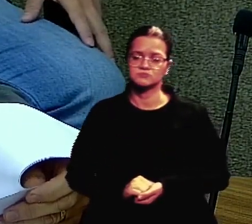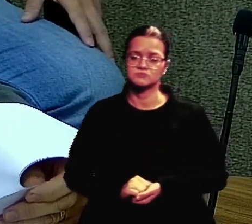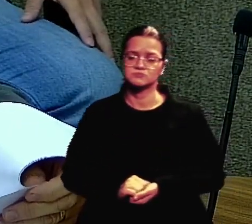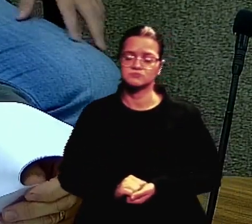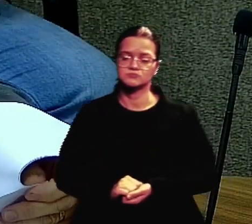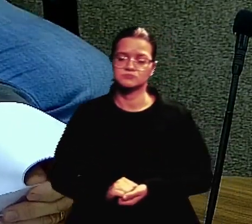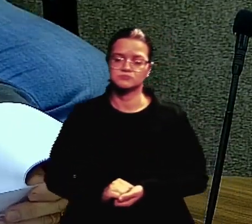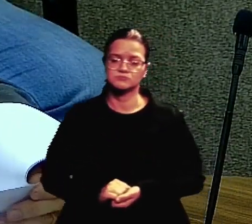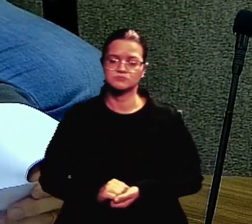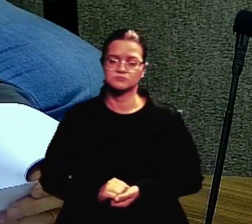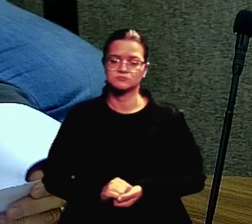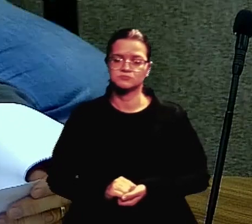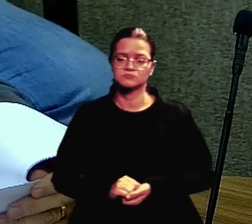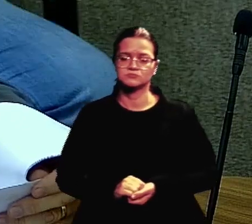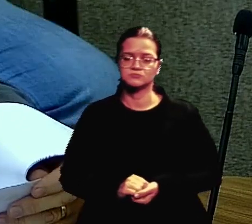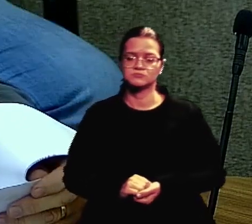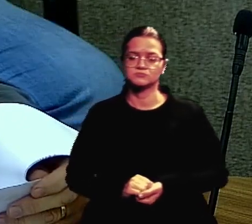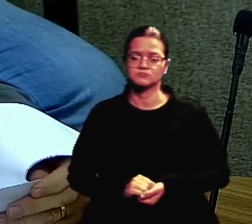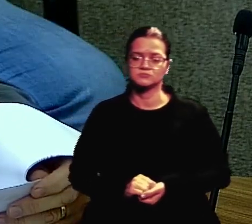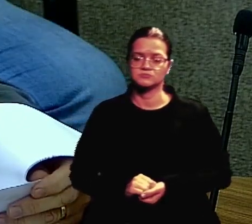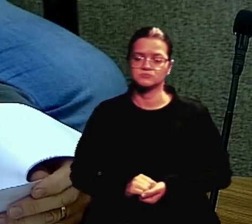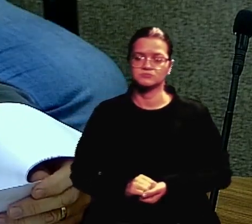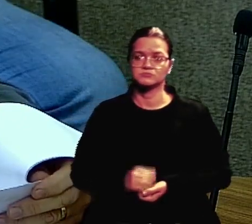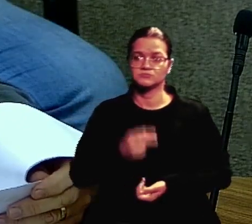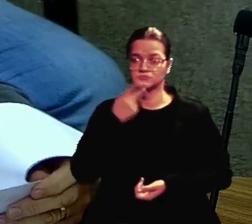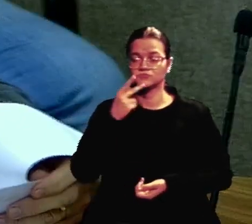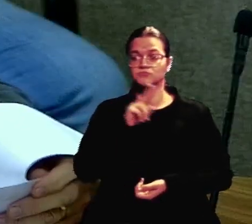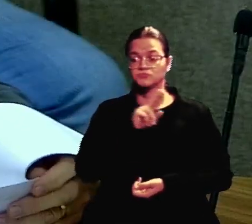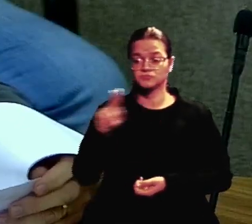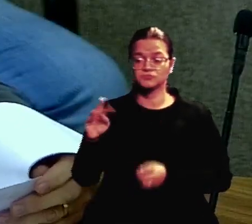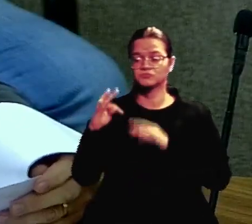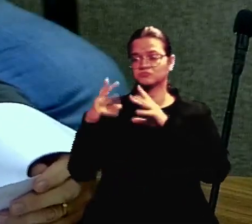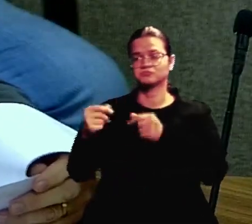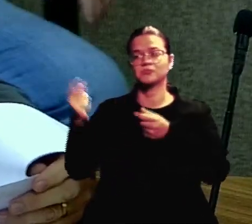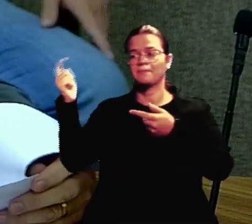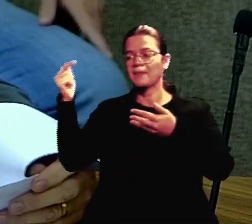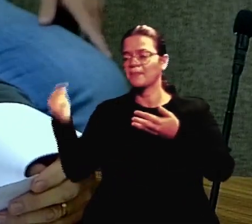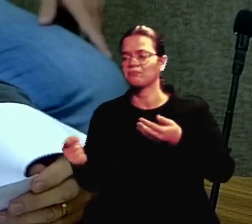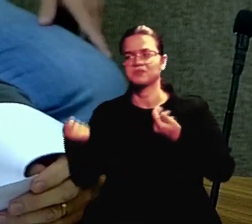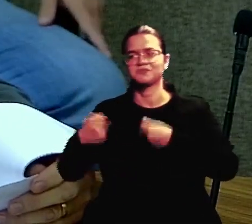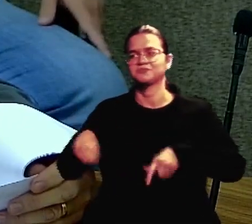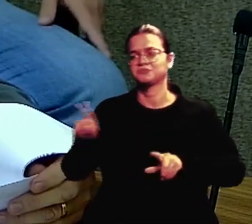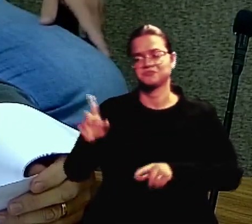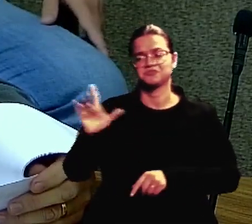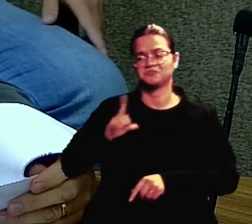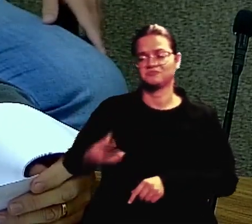não vamos citar nome, eles estão todos aqui, ainda mais que o vice-líder está aqui, né?